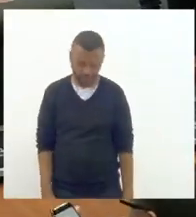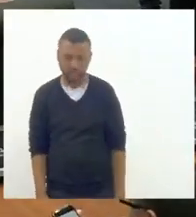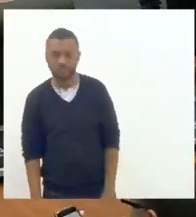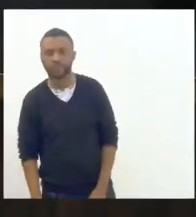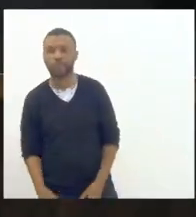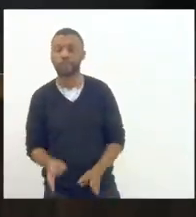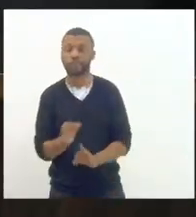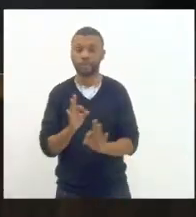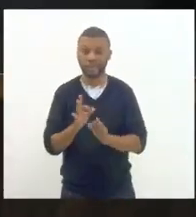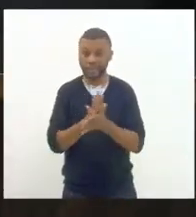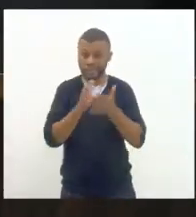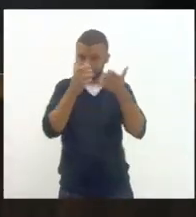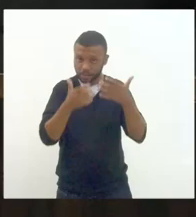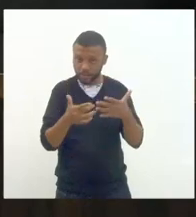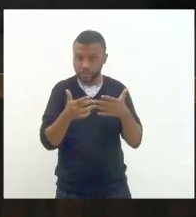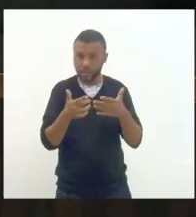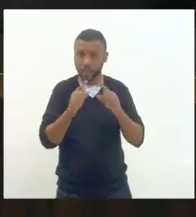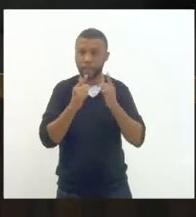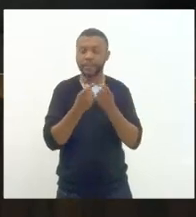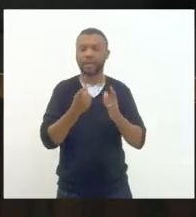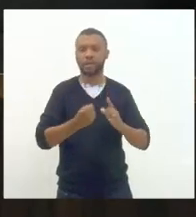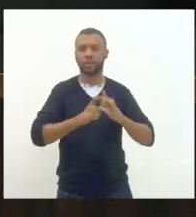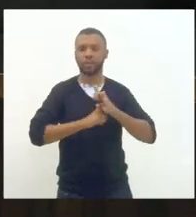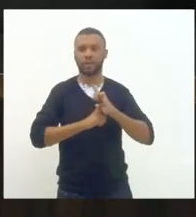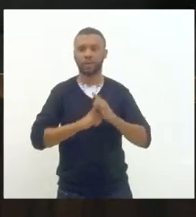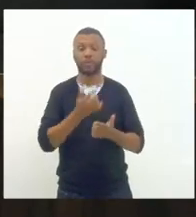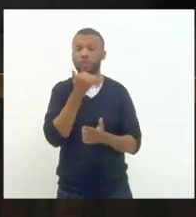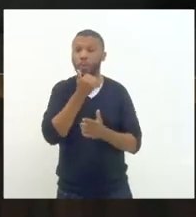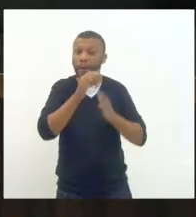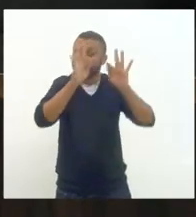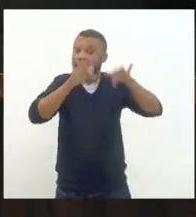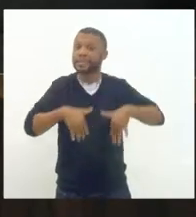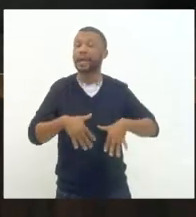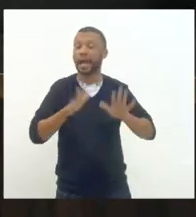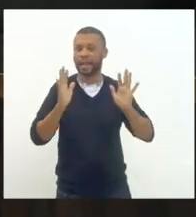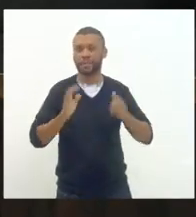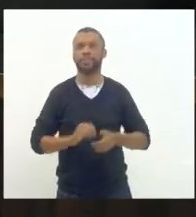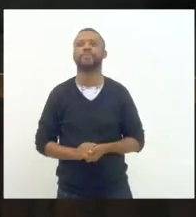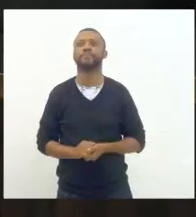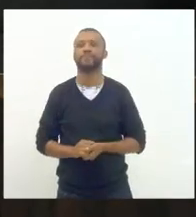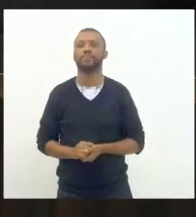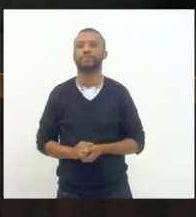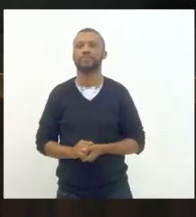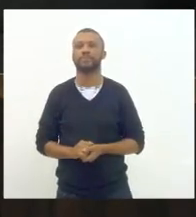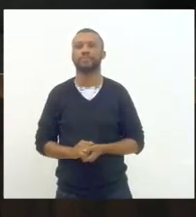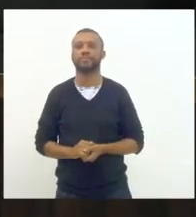Nada mais a tratar na ordem do dia, mesmo está suspensa. Perdão, encerrada.